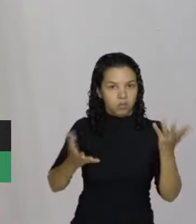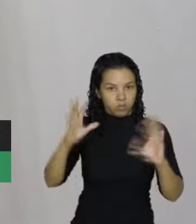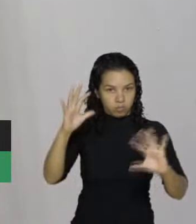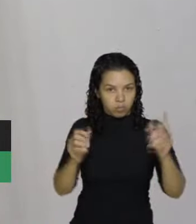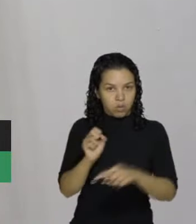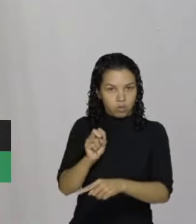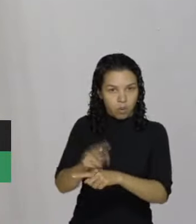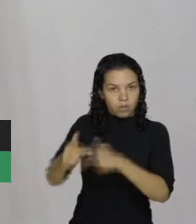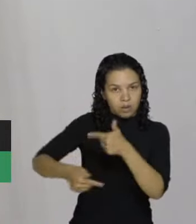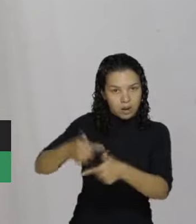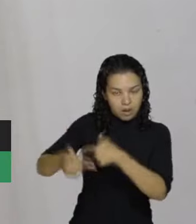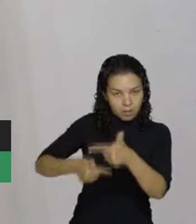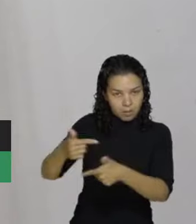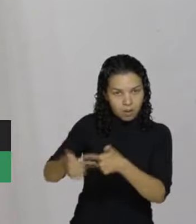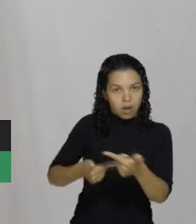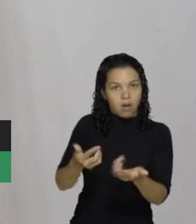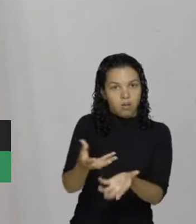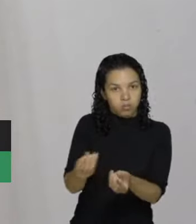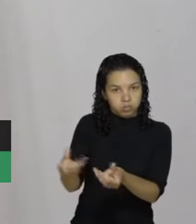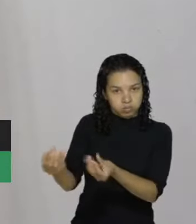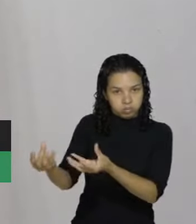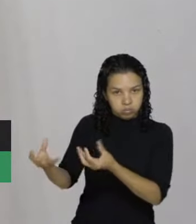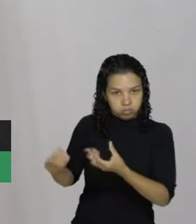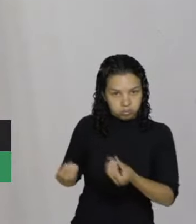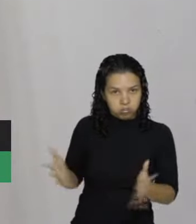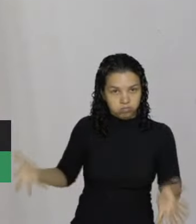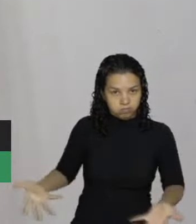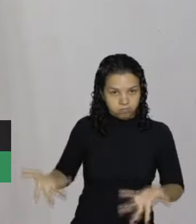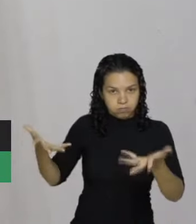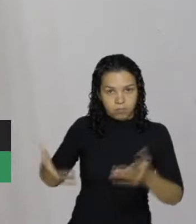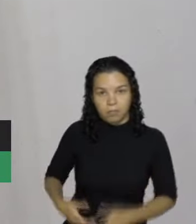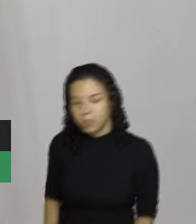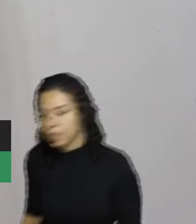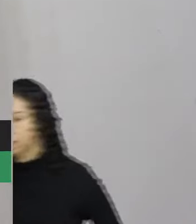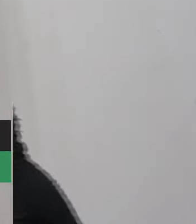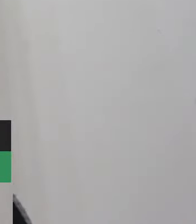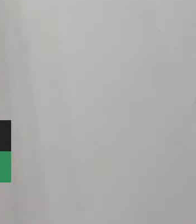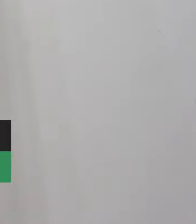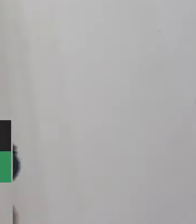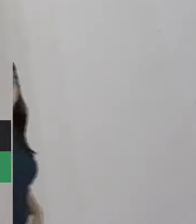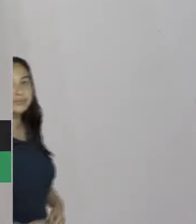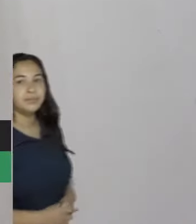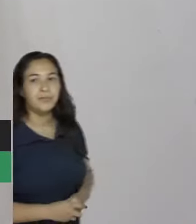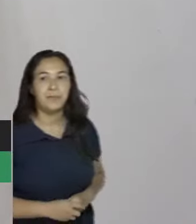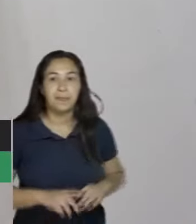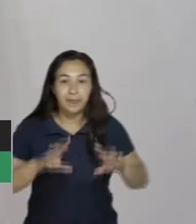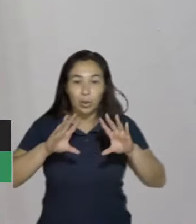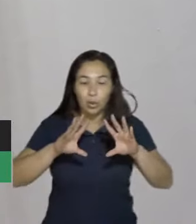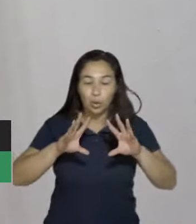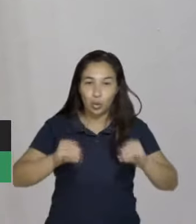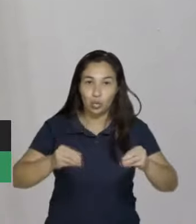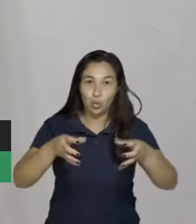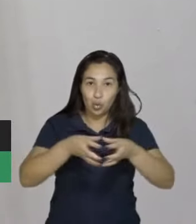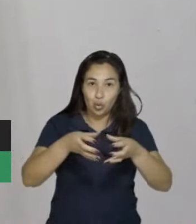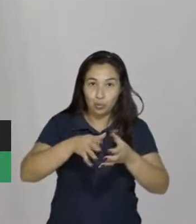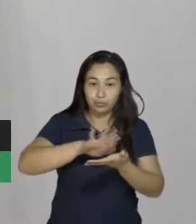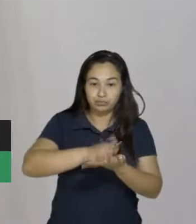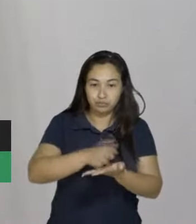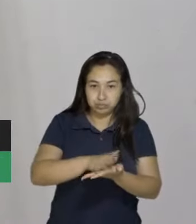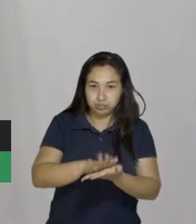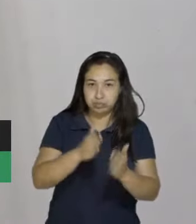emprego e renda de forma exponencial. Todas as escolas de samba, por sua preparação,